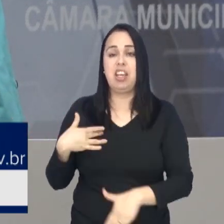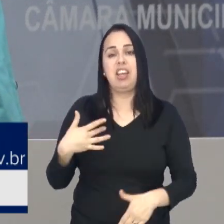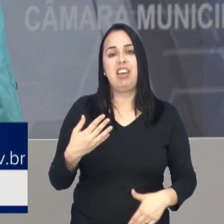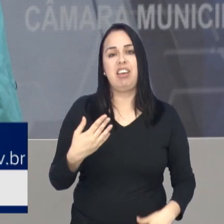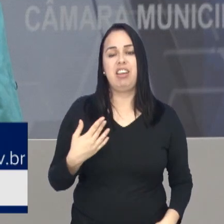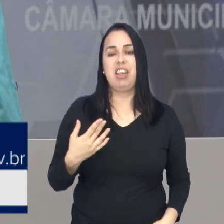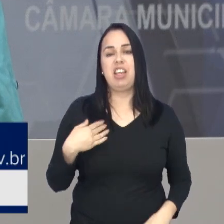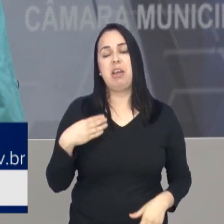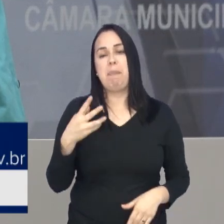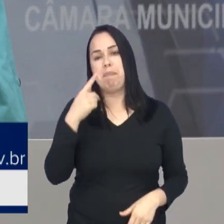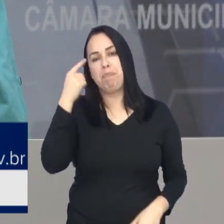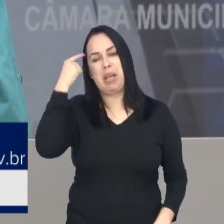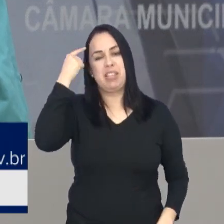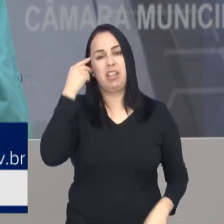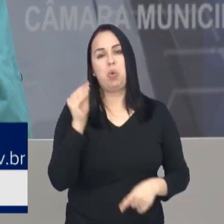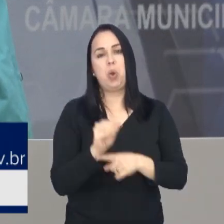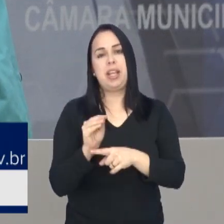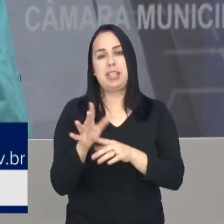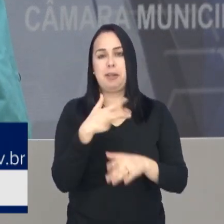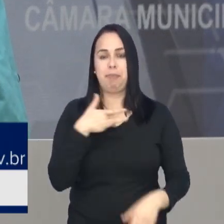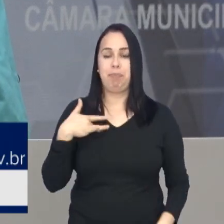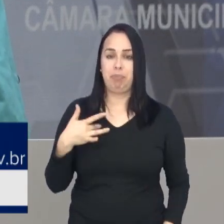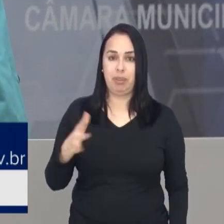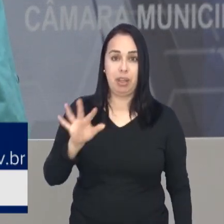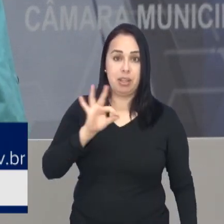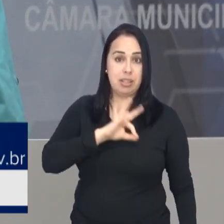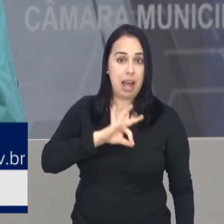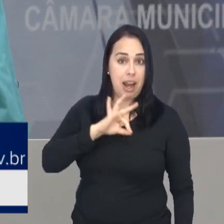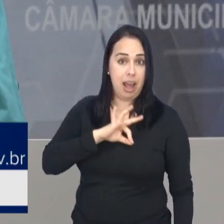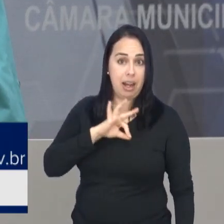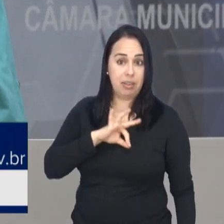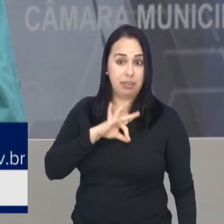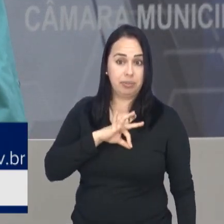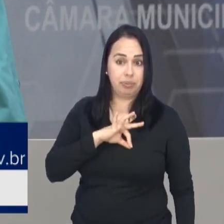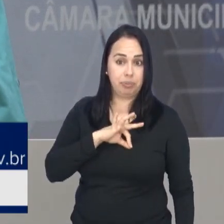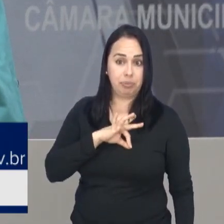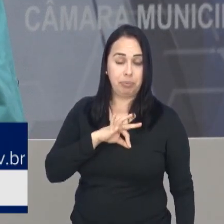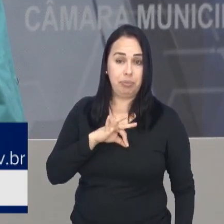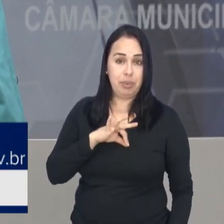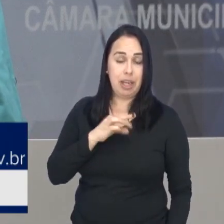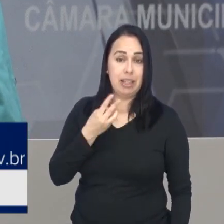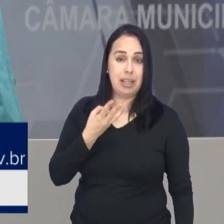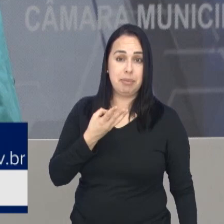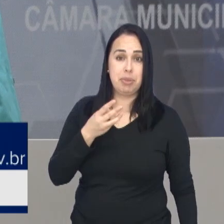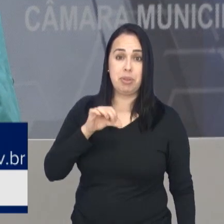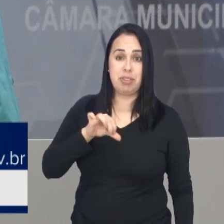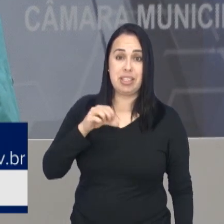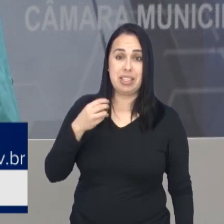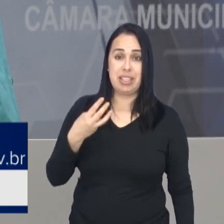cuidando da saúde. O salário de uma prefeitura em São José concursado é